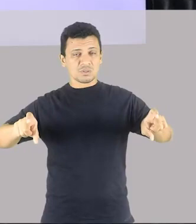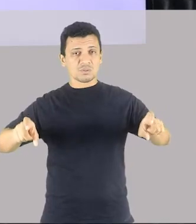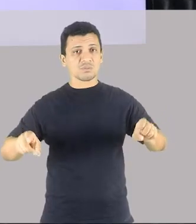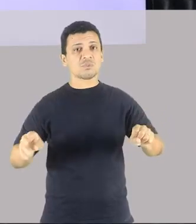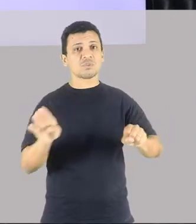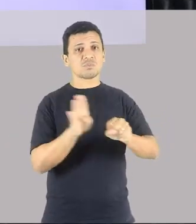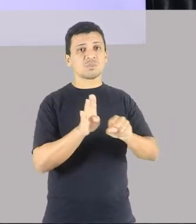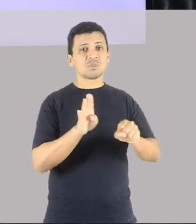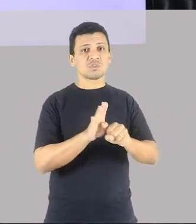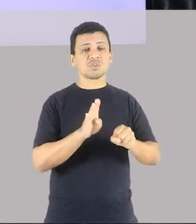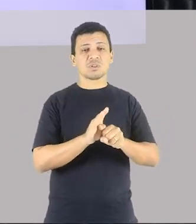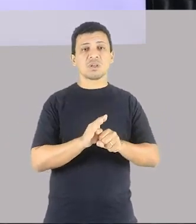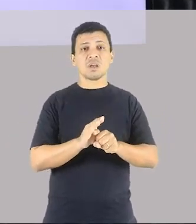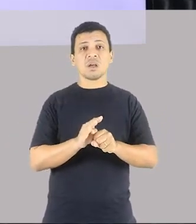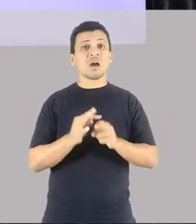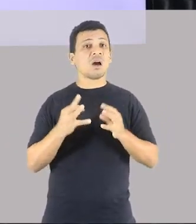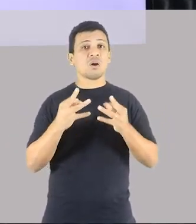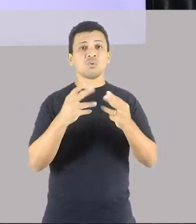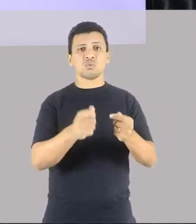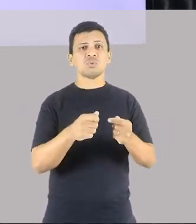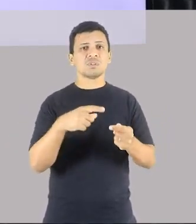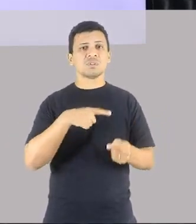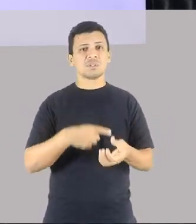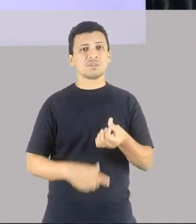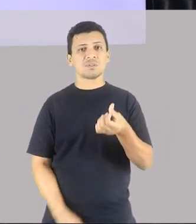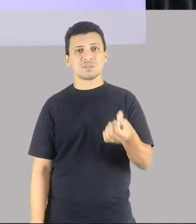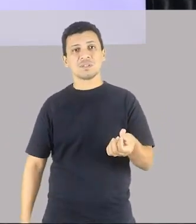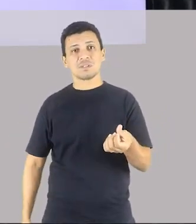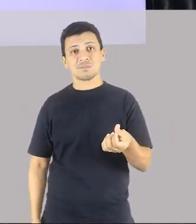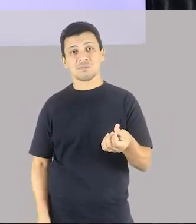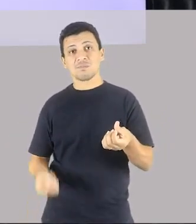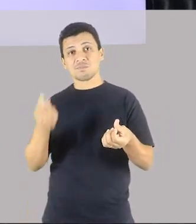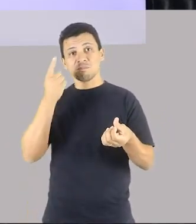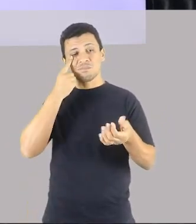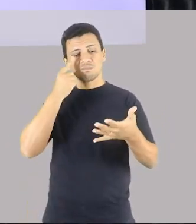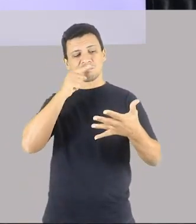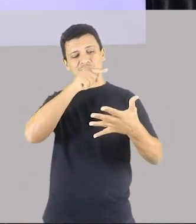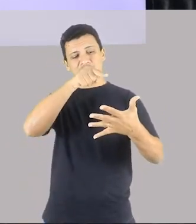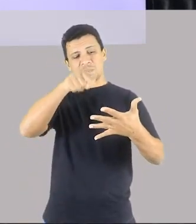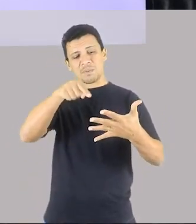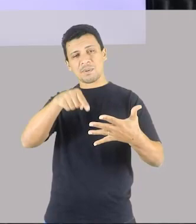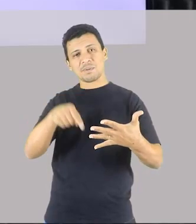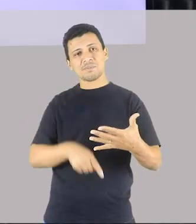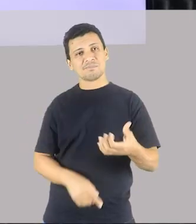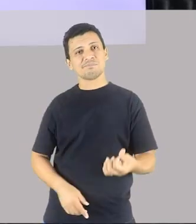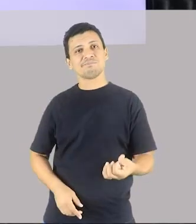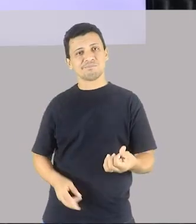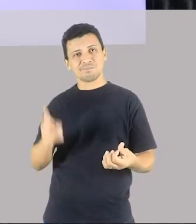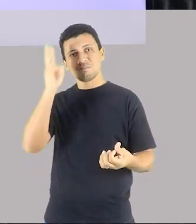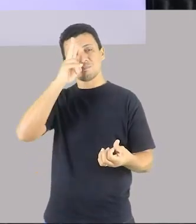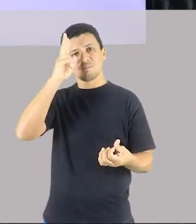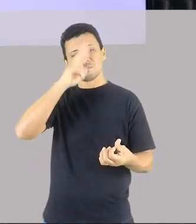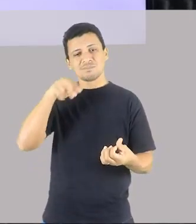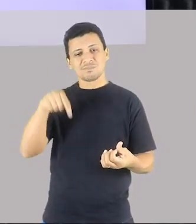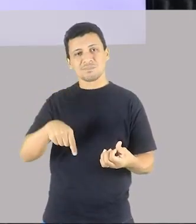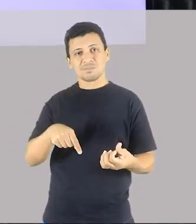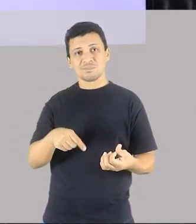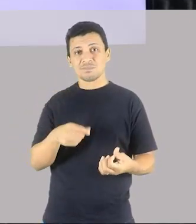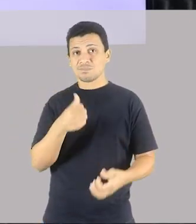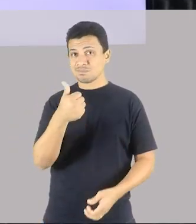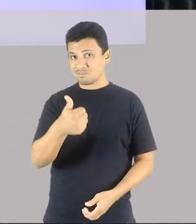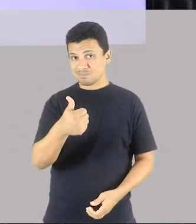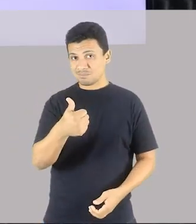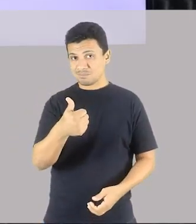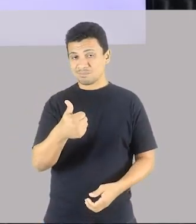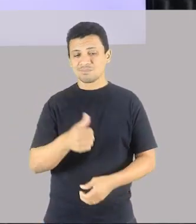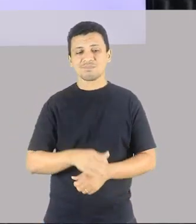ao todo 6 e nós vamos relembrar aqui com vocês cada uma delas. Tudo bem? Tá tudo